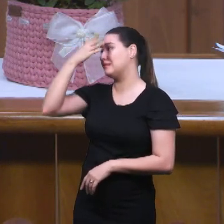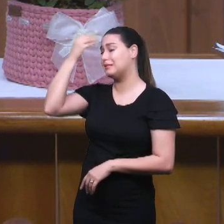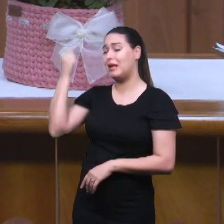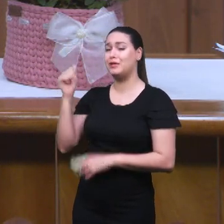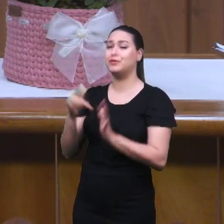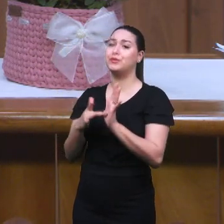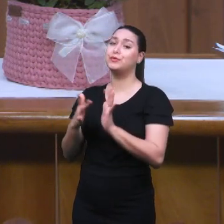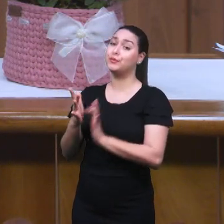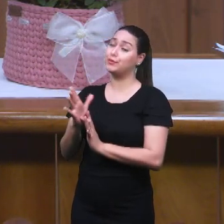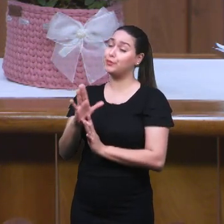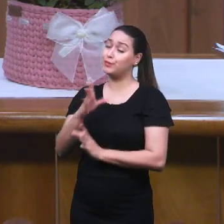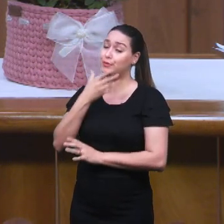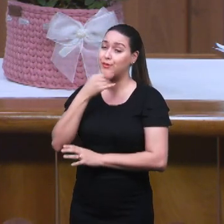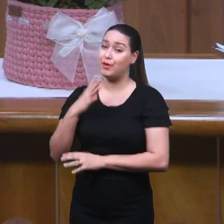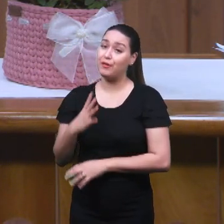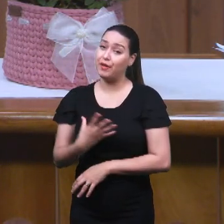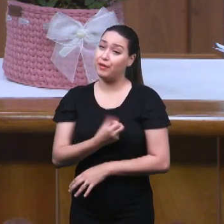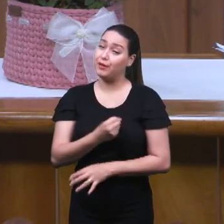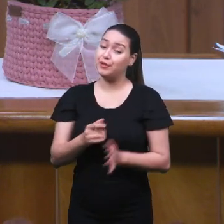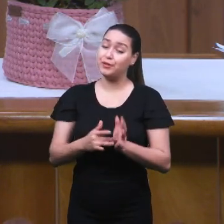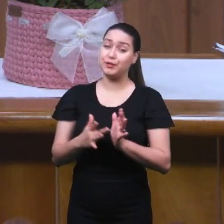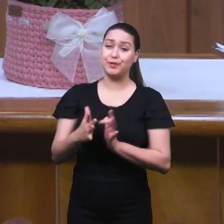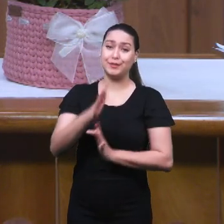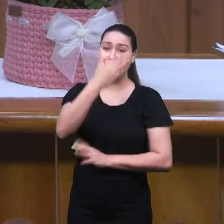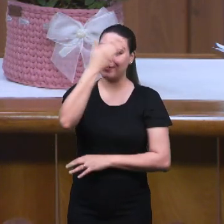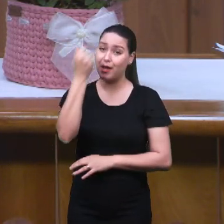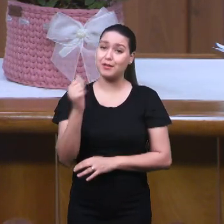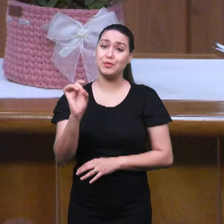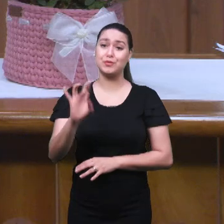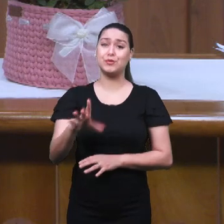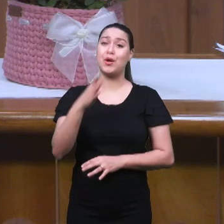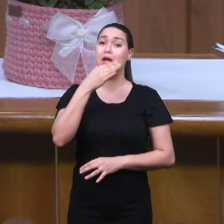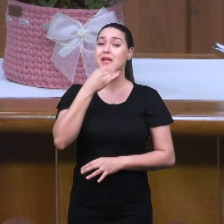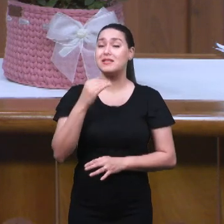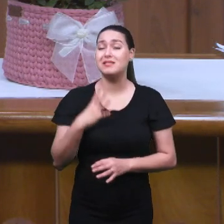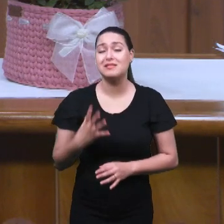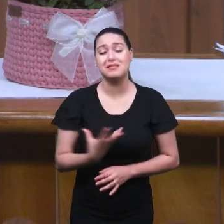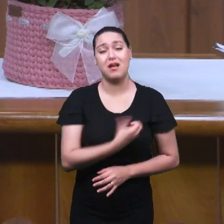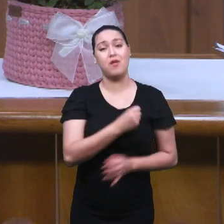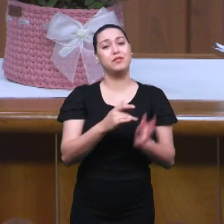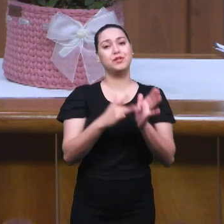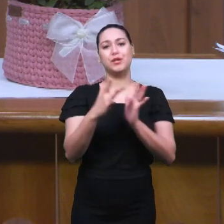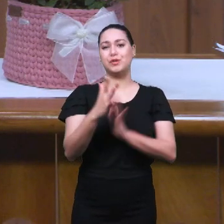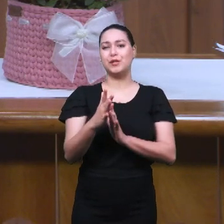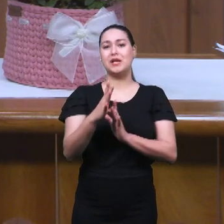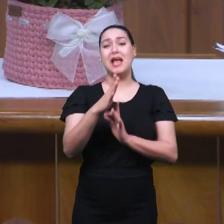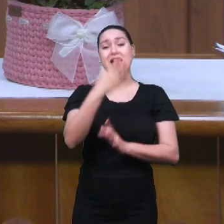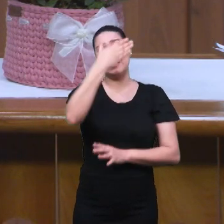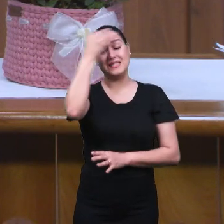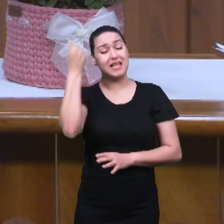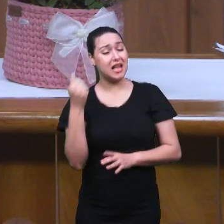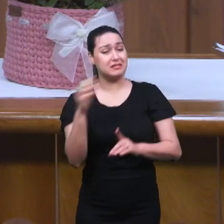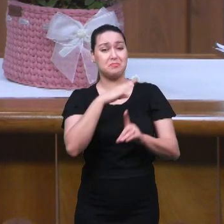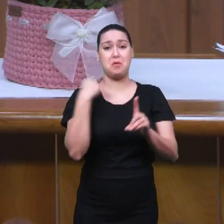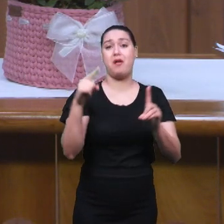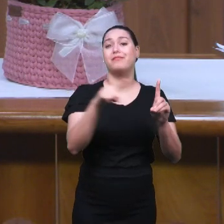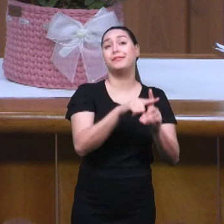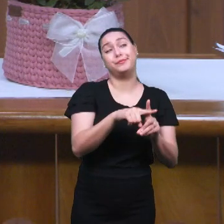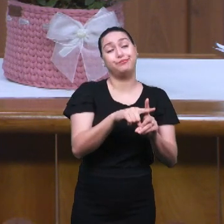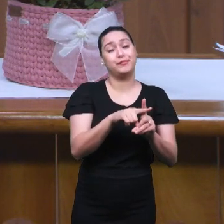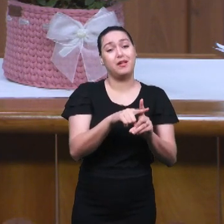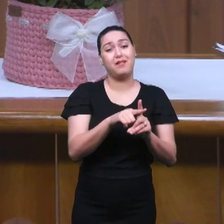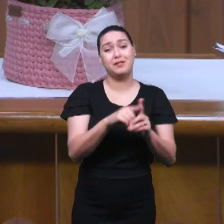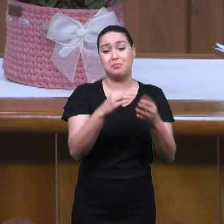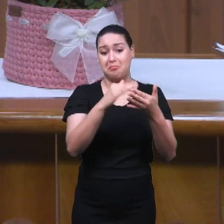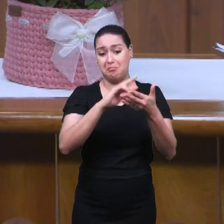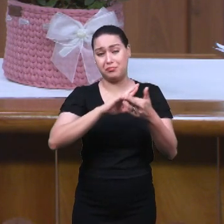é Jesus, esquece que só quem salva é Ele, esquece que foi Ele que morreu na cruz do Calvário, esquece uma porção de coisa. Foi o que aconteceu com Maria,